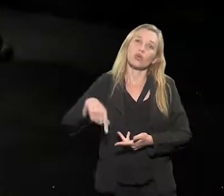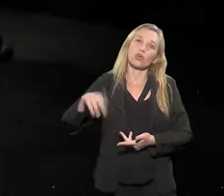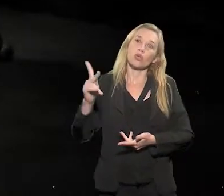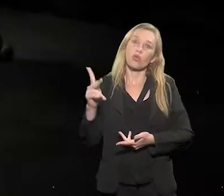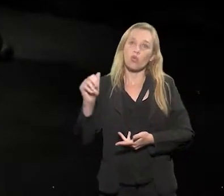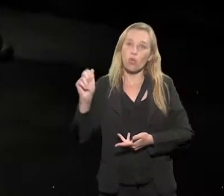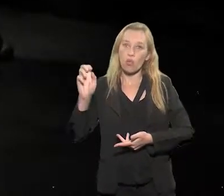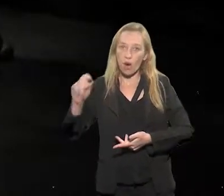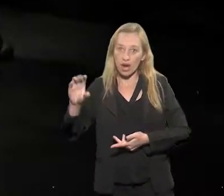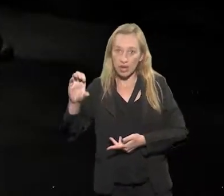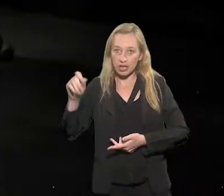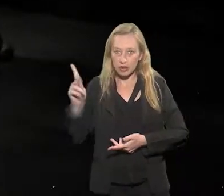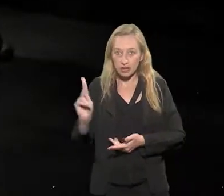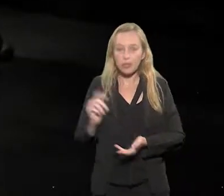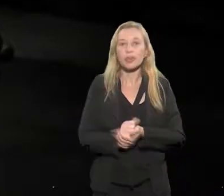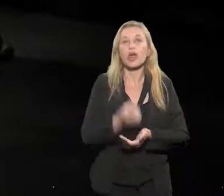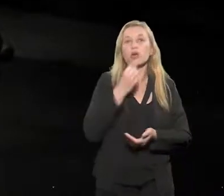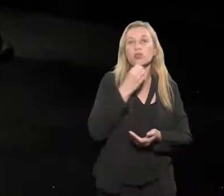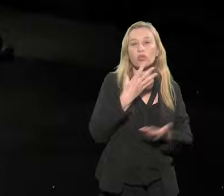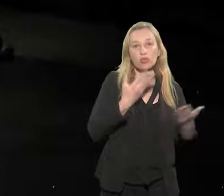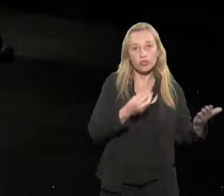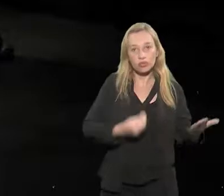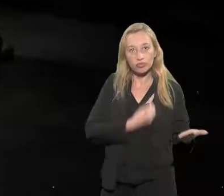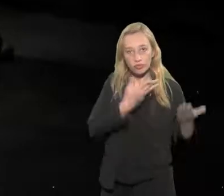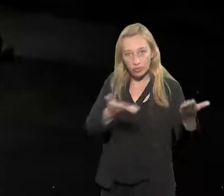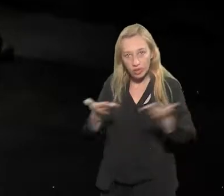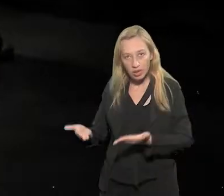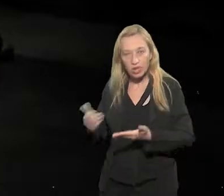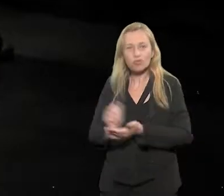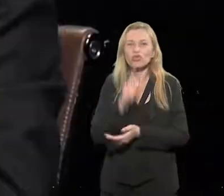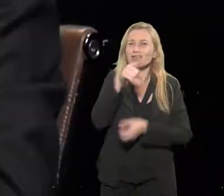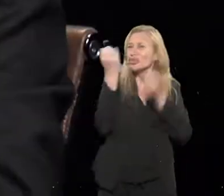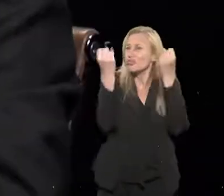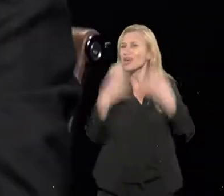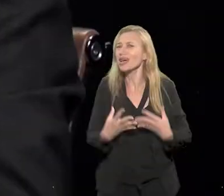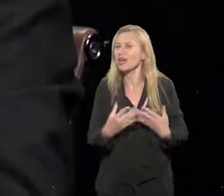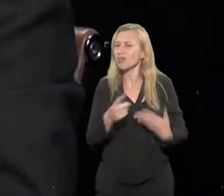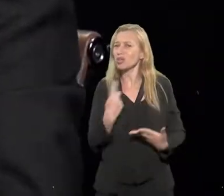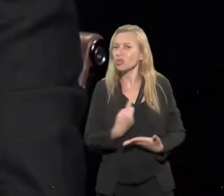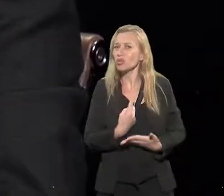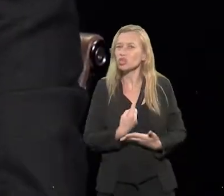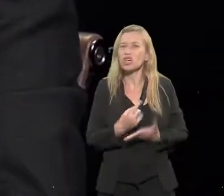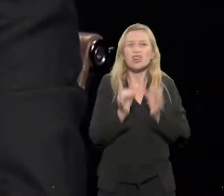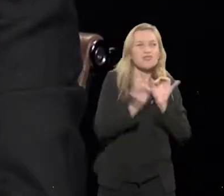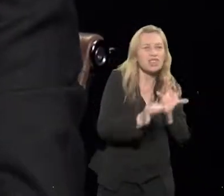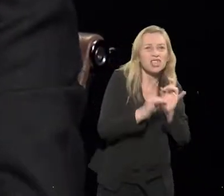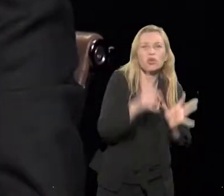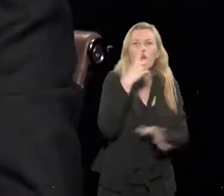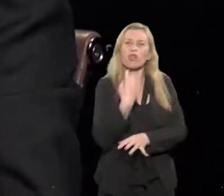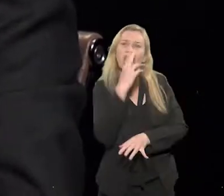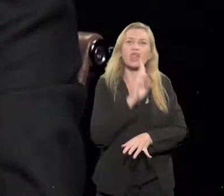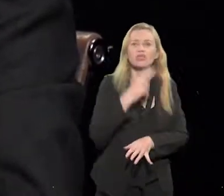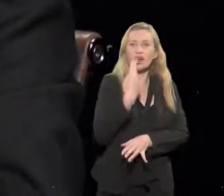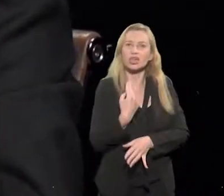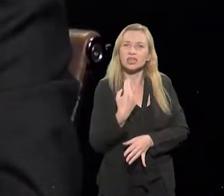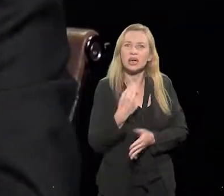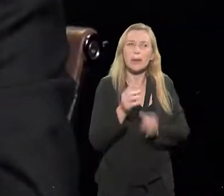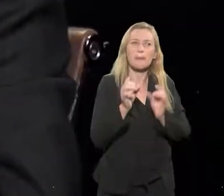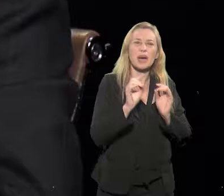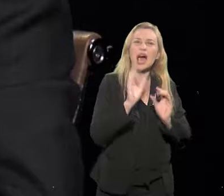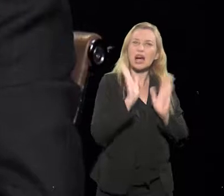Quack. Anderson, é um grande prazer recebê-lo aqui. Você tem que explicar para a gente. Vendedor de